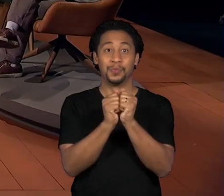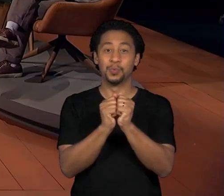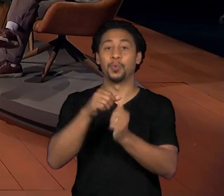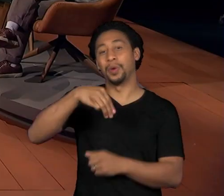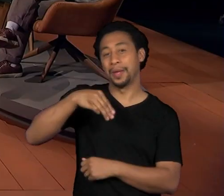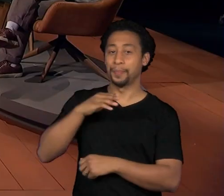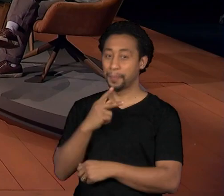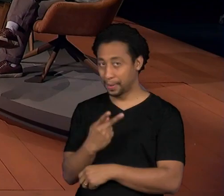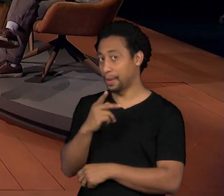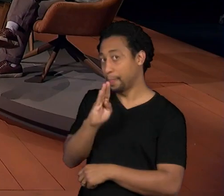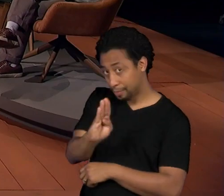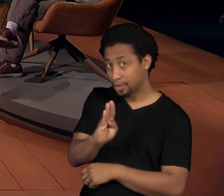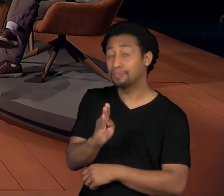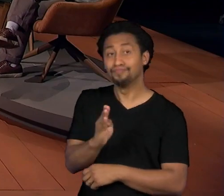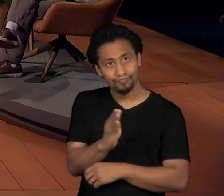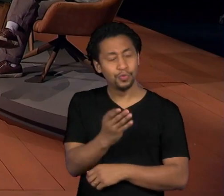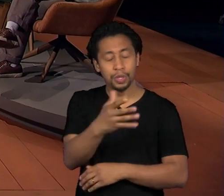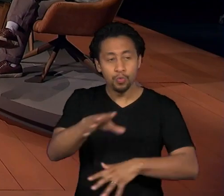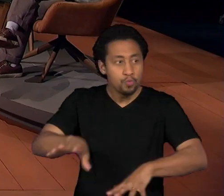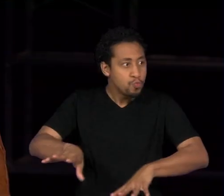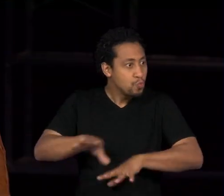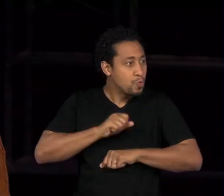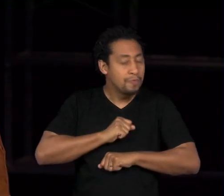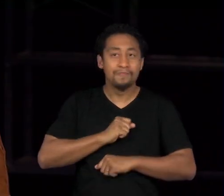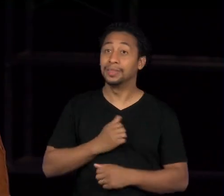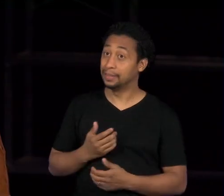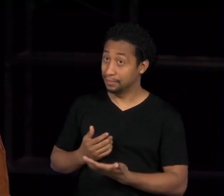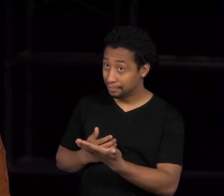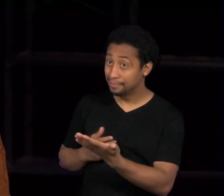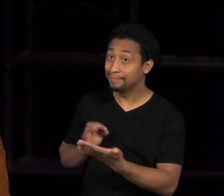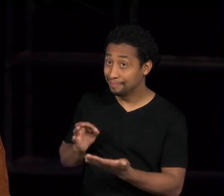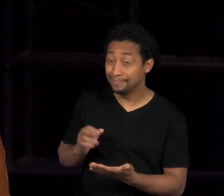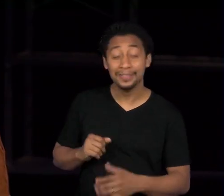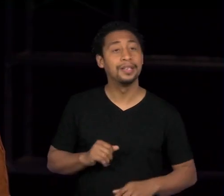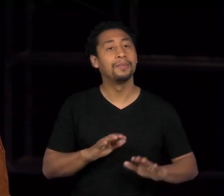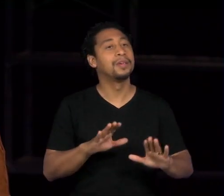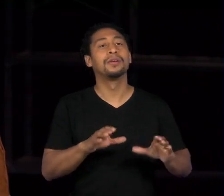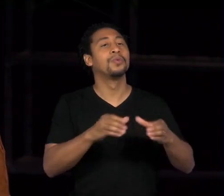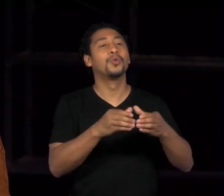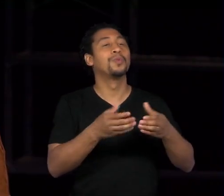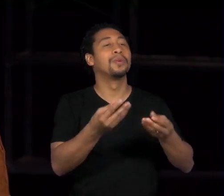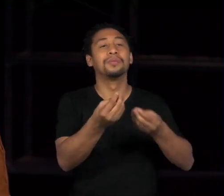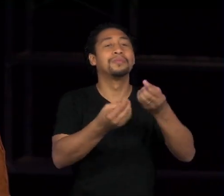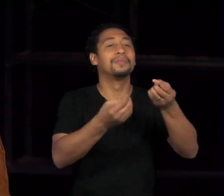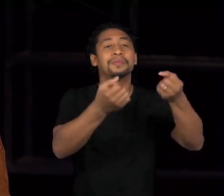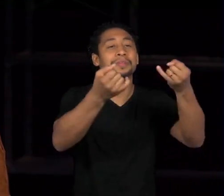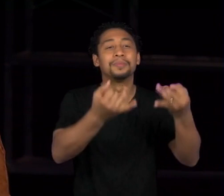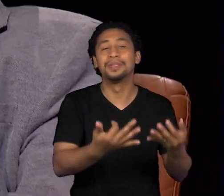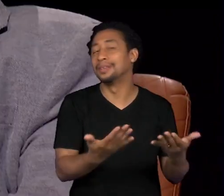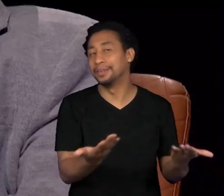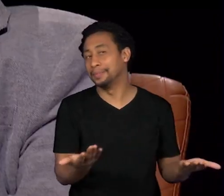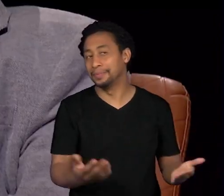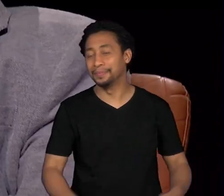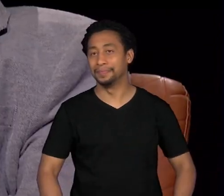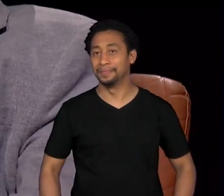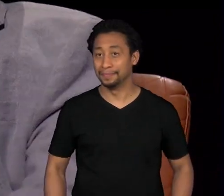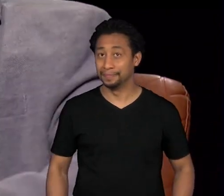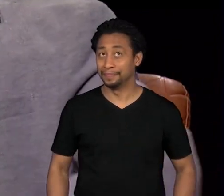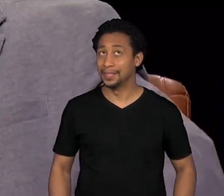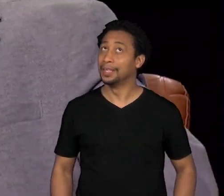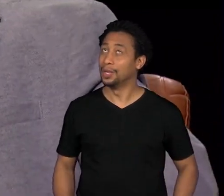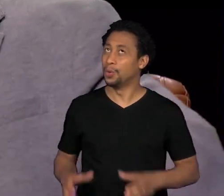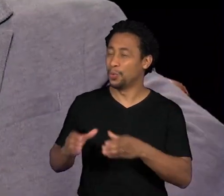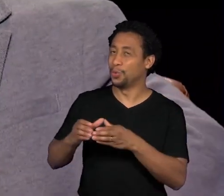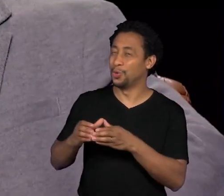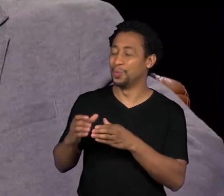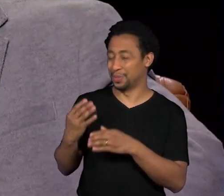né e especificamente com esse grupo conta um pouquinho sobre os irmãos Almeida pronto e